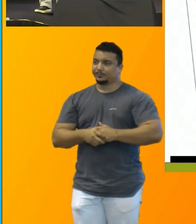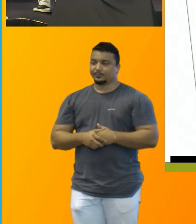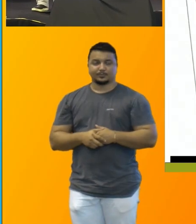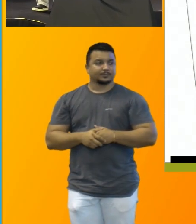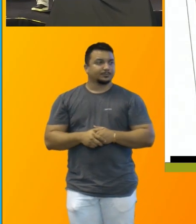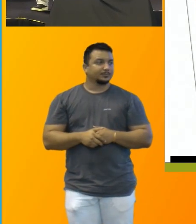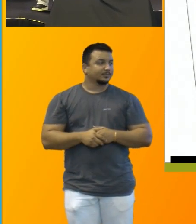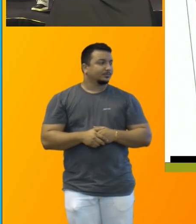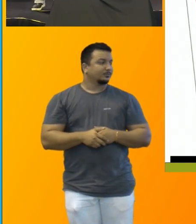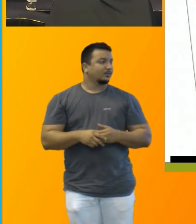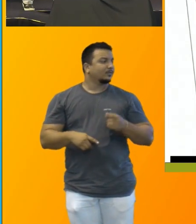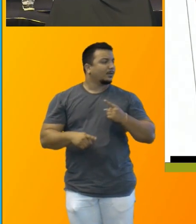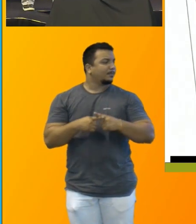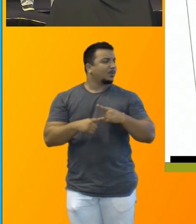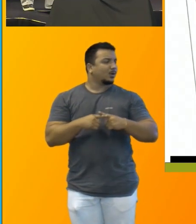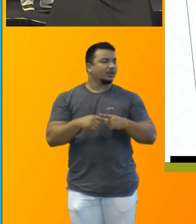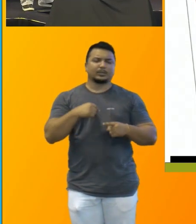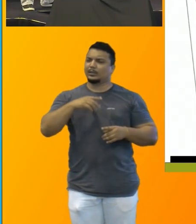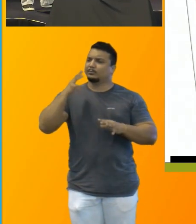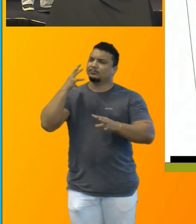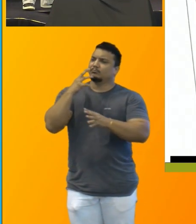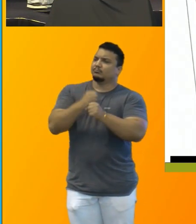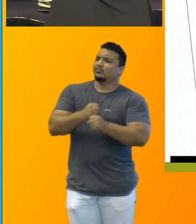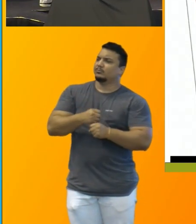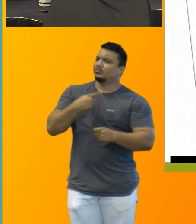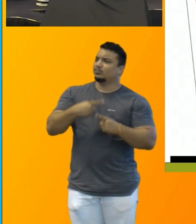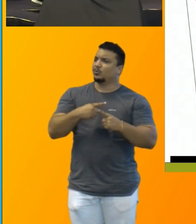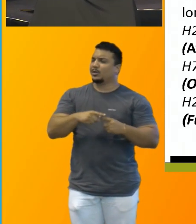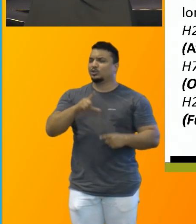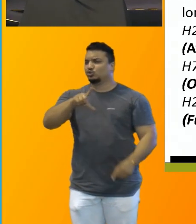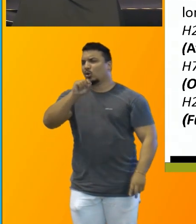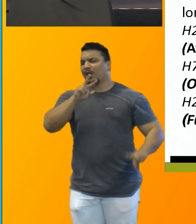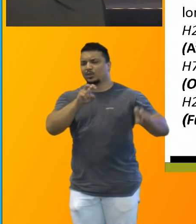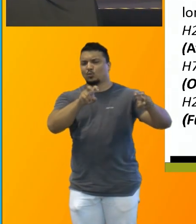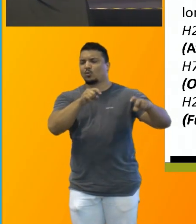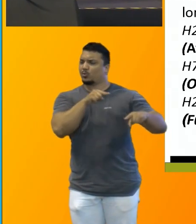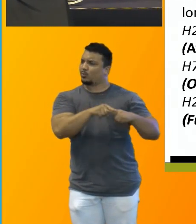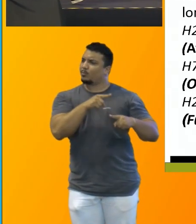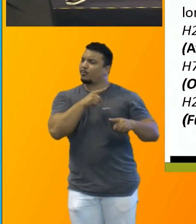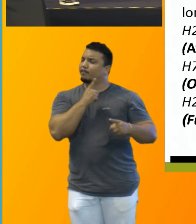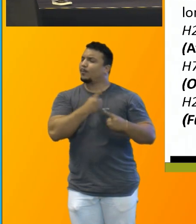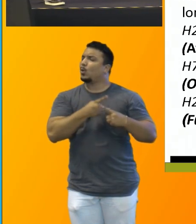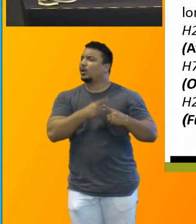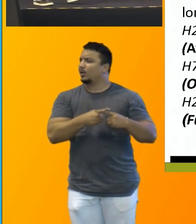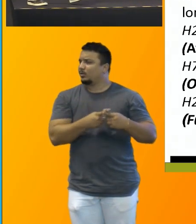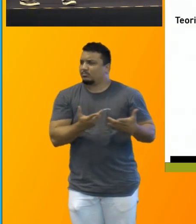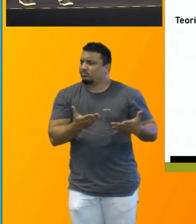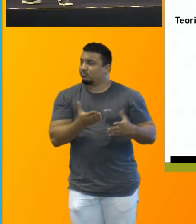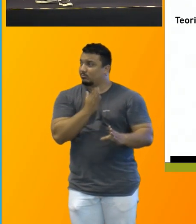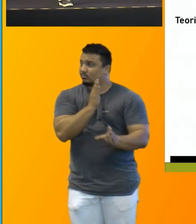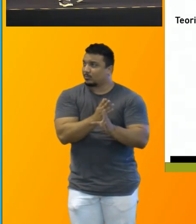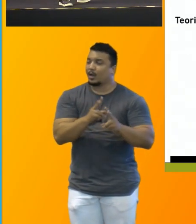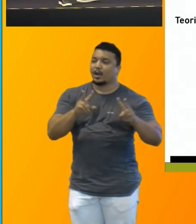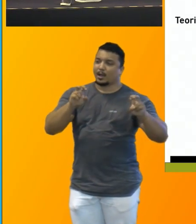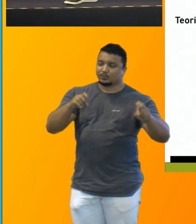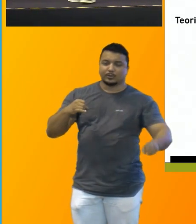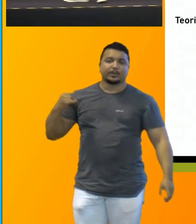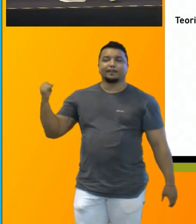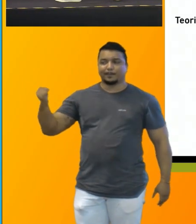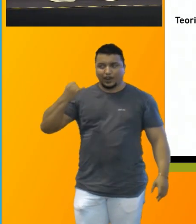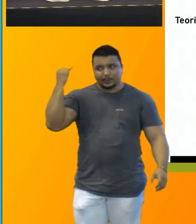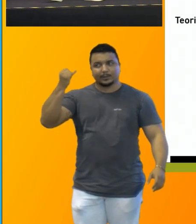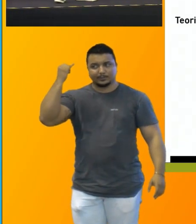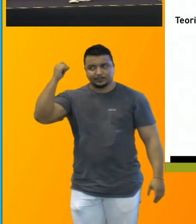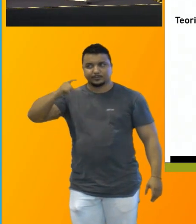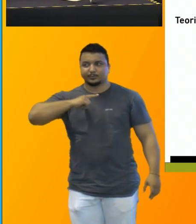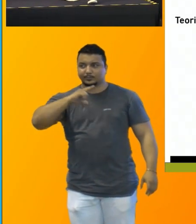Vargas. E por que a escolha deste tema? Bom, primeiro porque realmente é um tema muito importante, se você observar